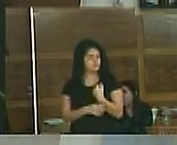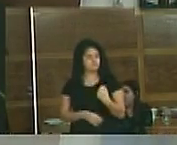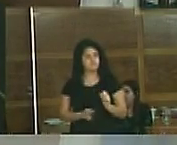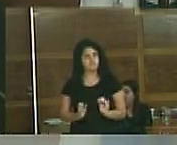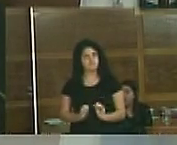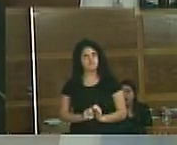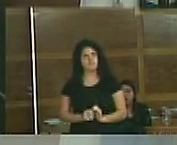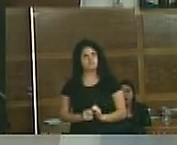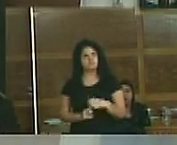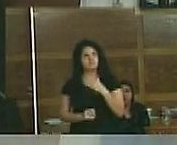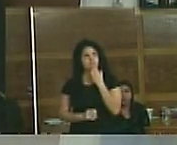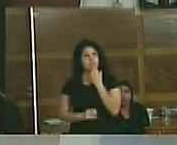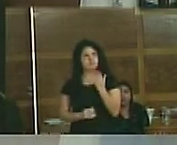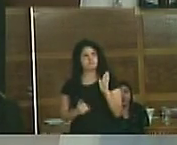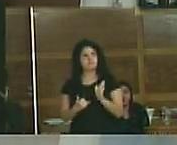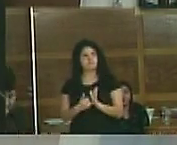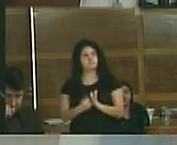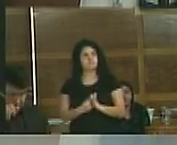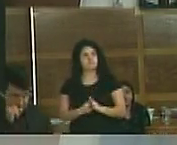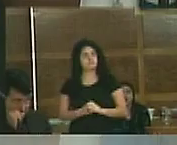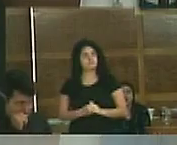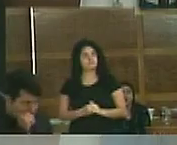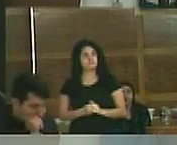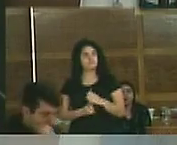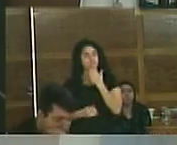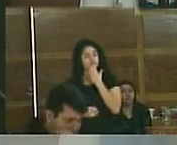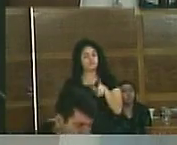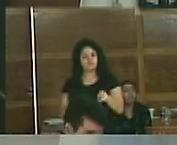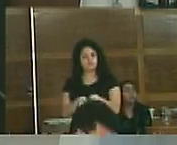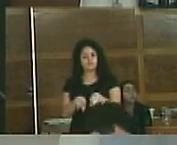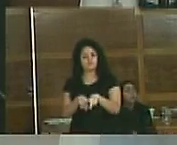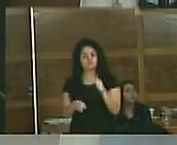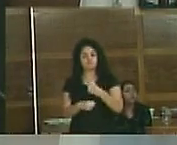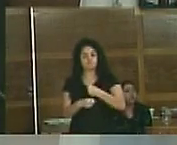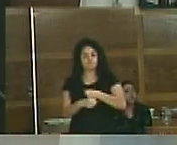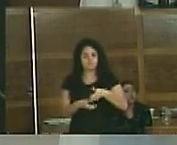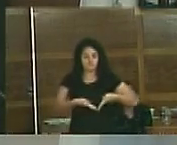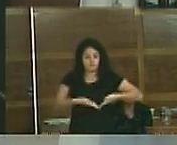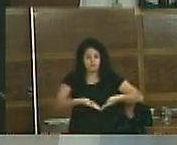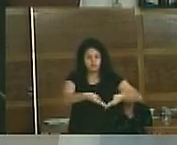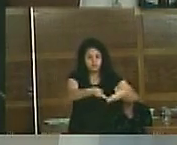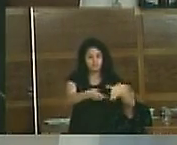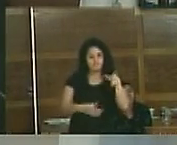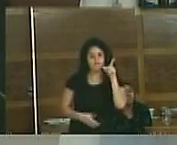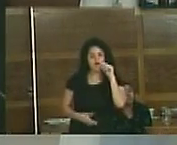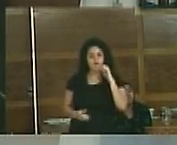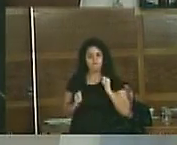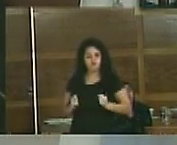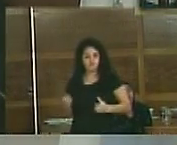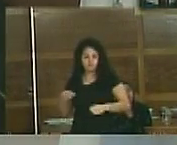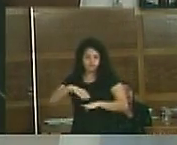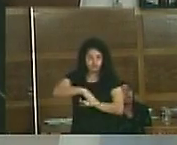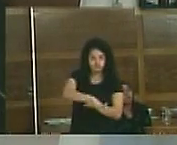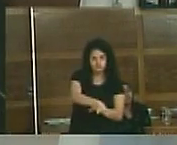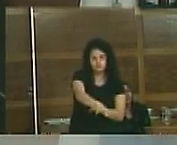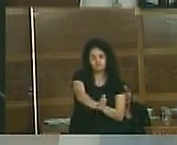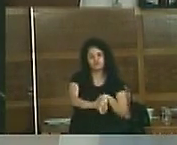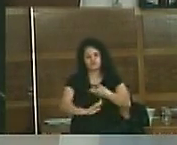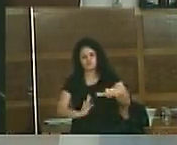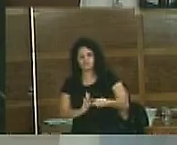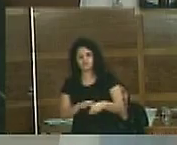enfim. Indicando também a construção de galeria para o escoamento de águas pluviais em toda a